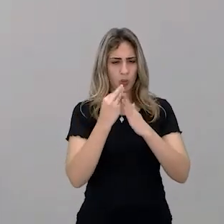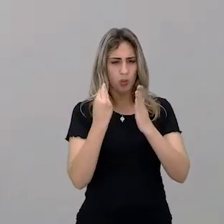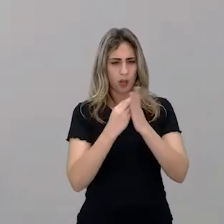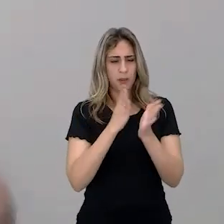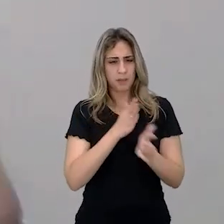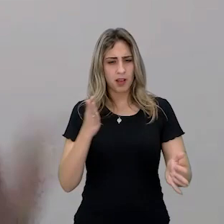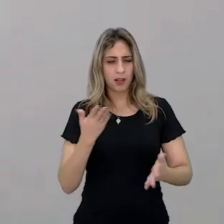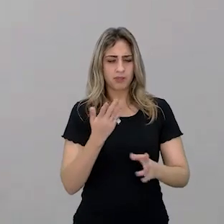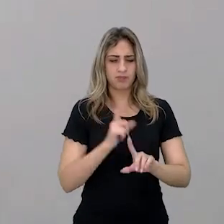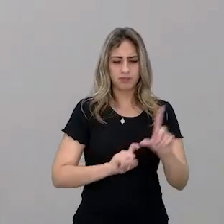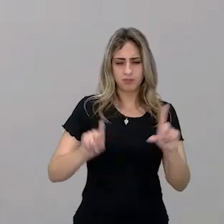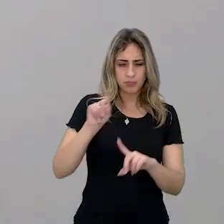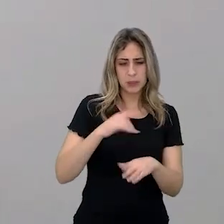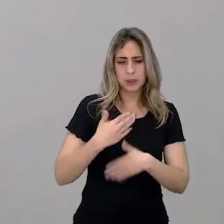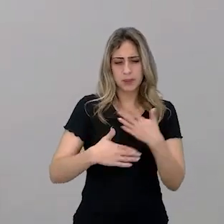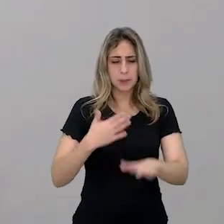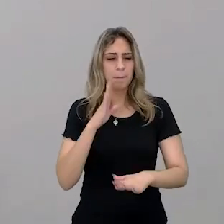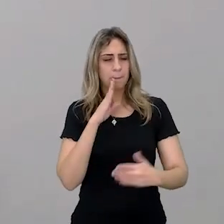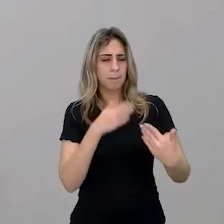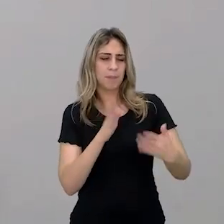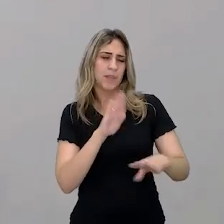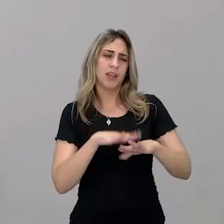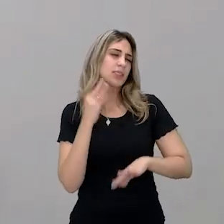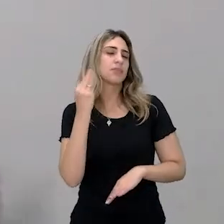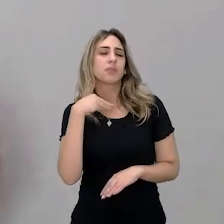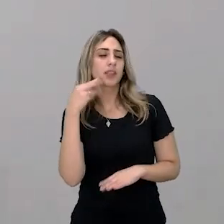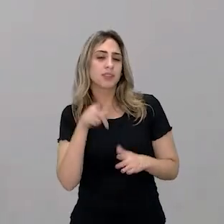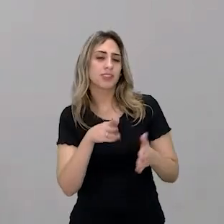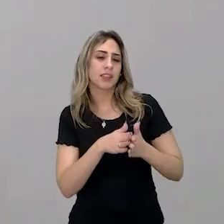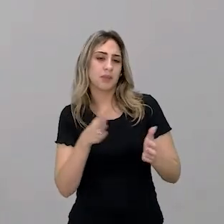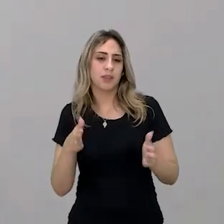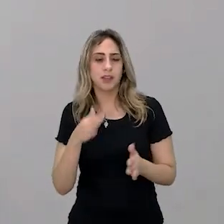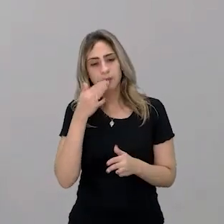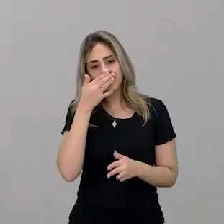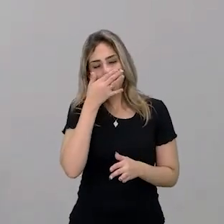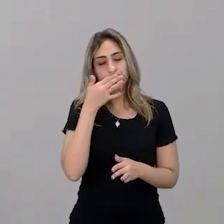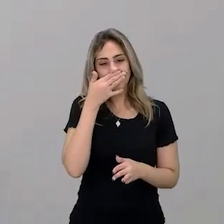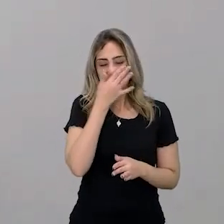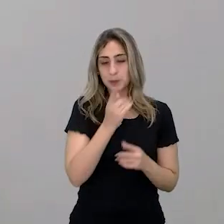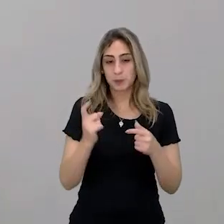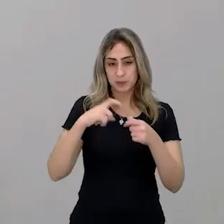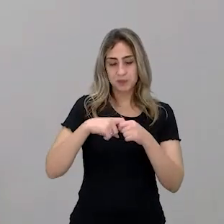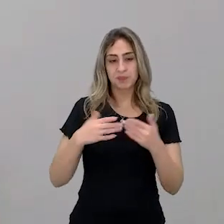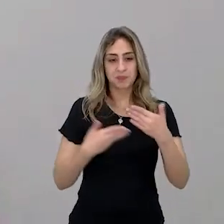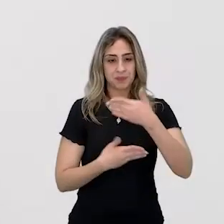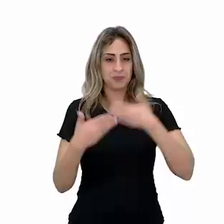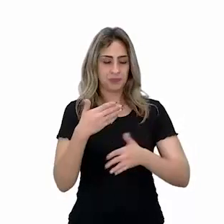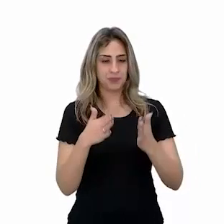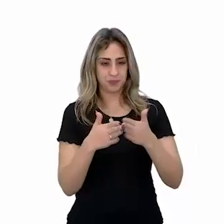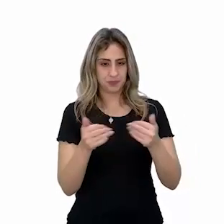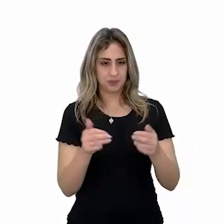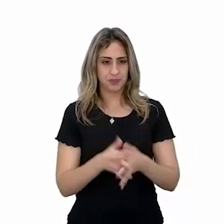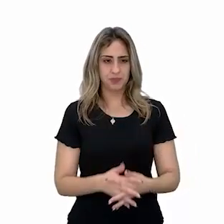parte computacional, eu vou ficando mais experiente nessa parte. Volta os slides, por favor.